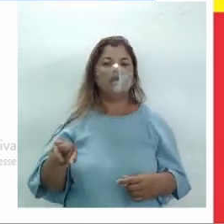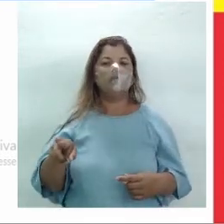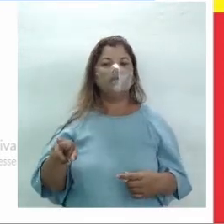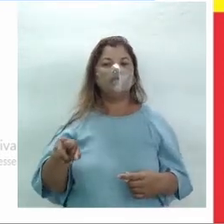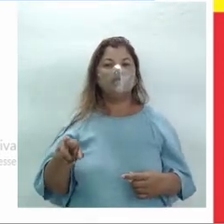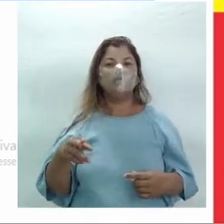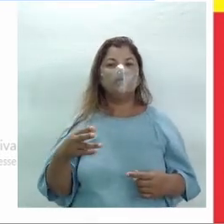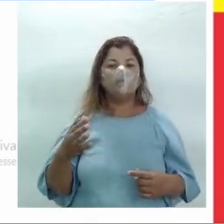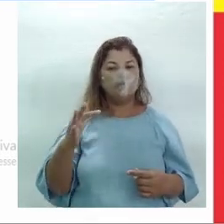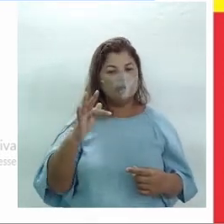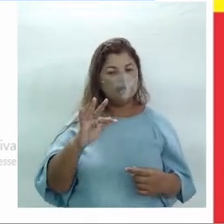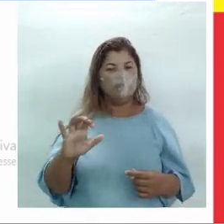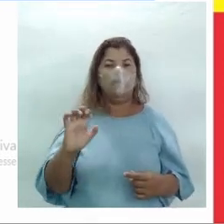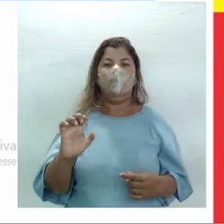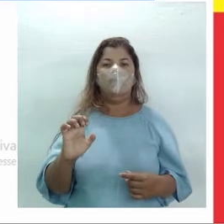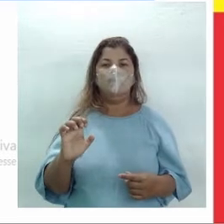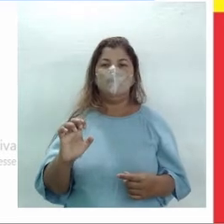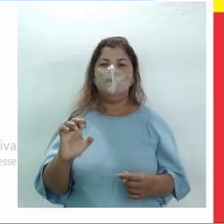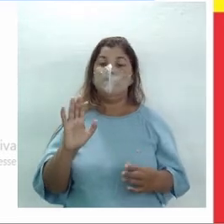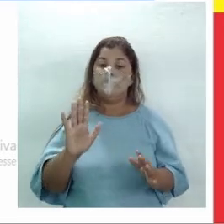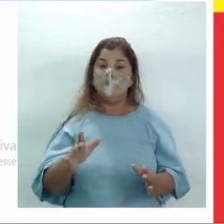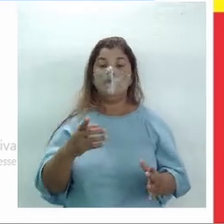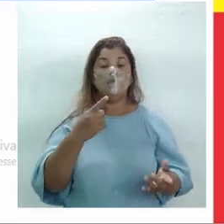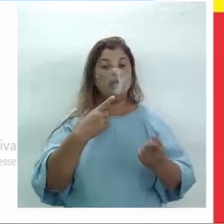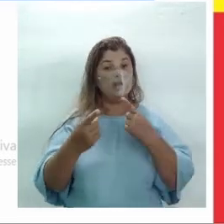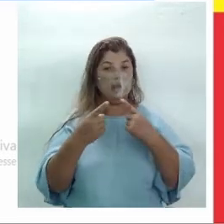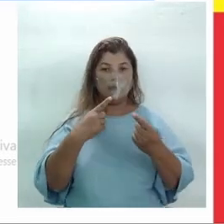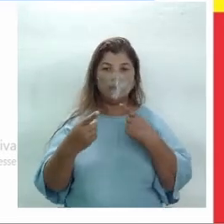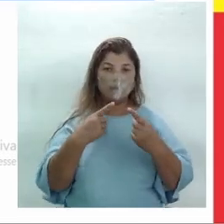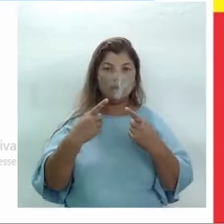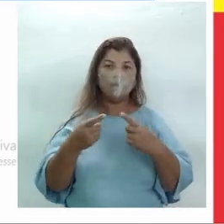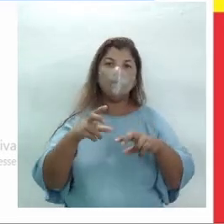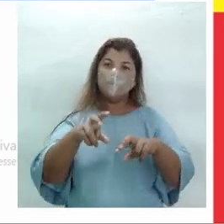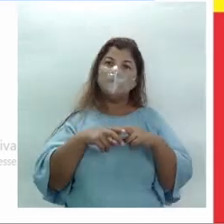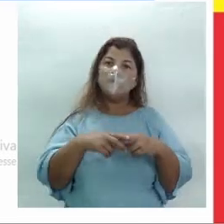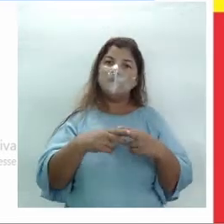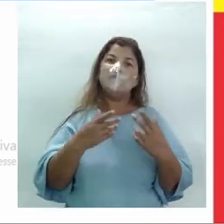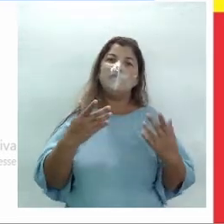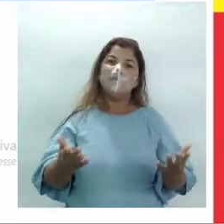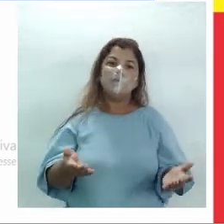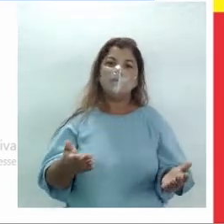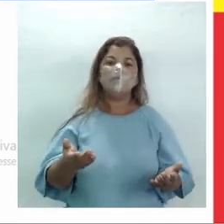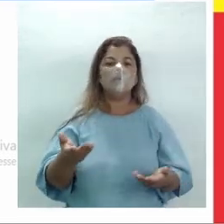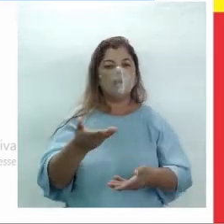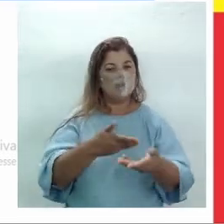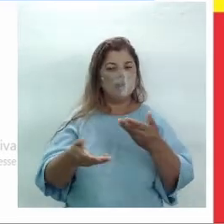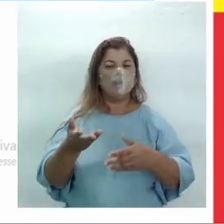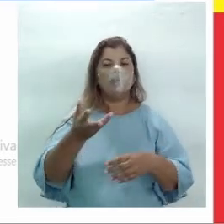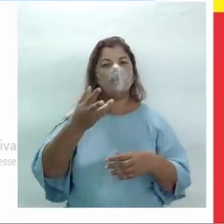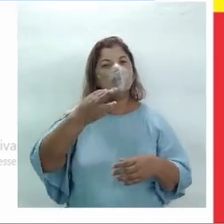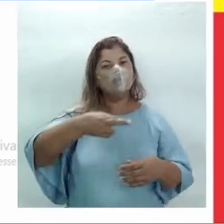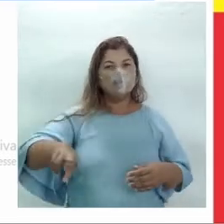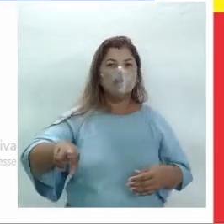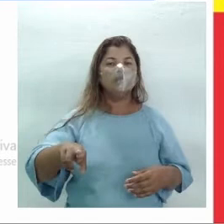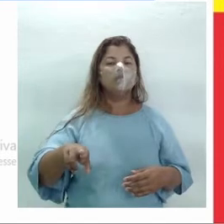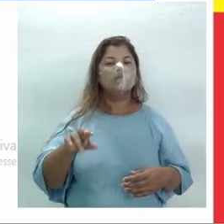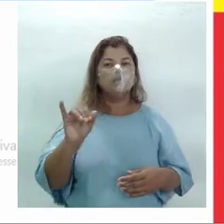religiosa, cada um tem a sua fé, mas estão em diálogo. Estão aqui justamente nessa